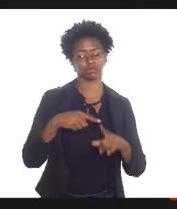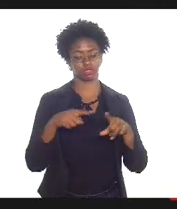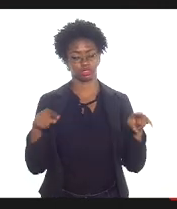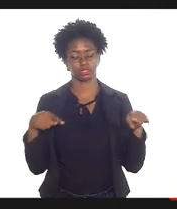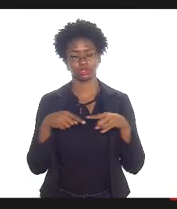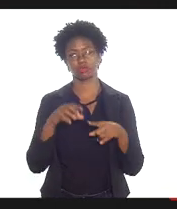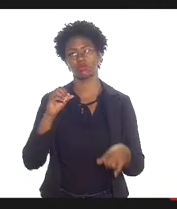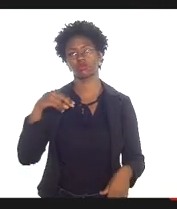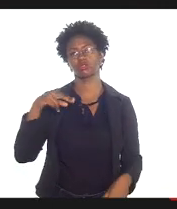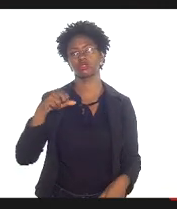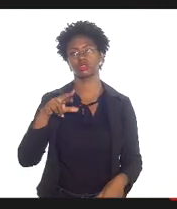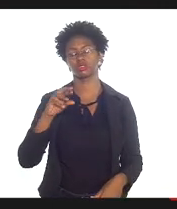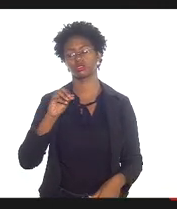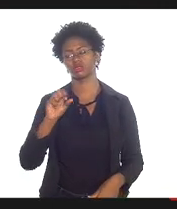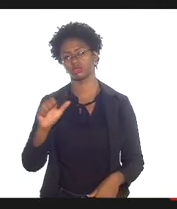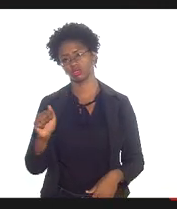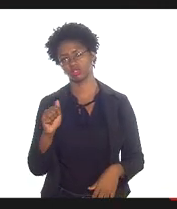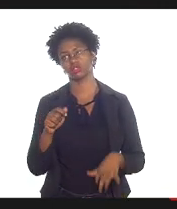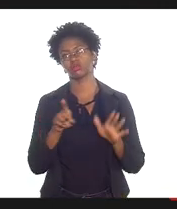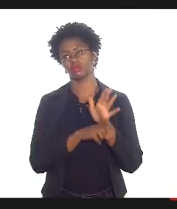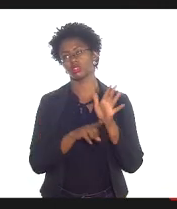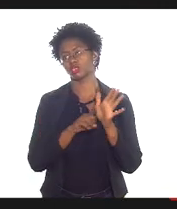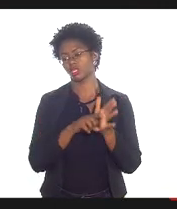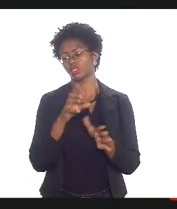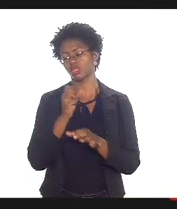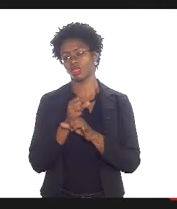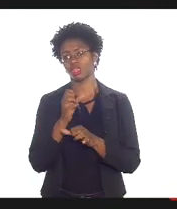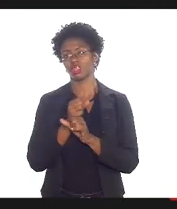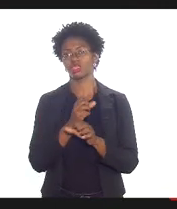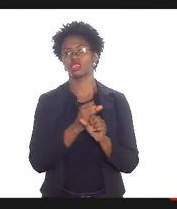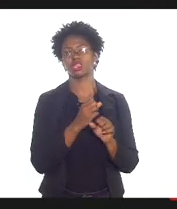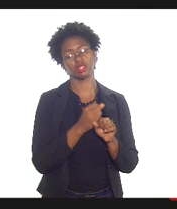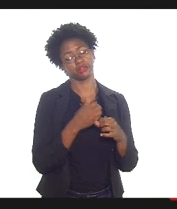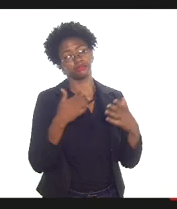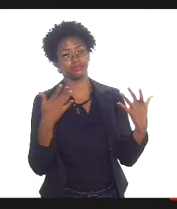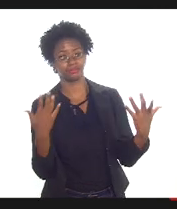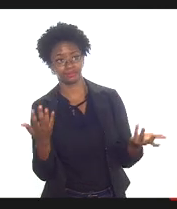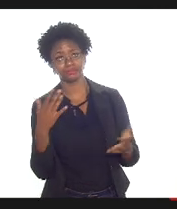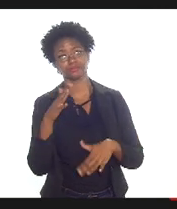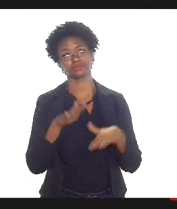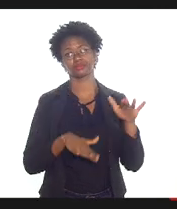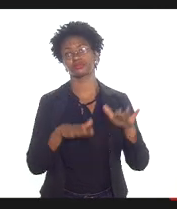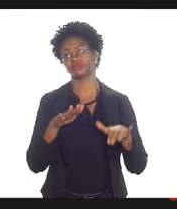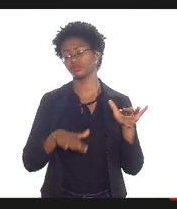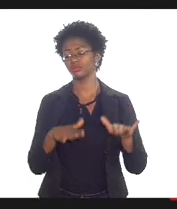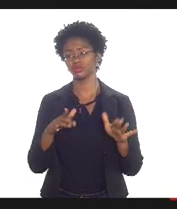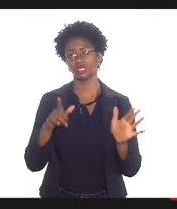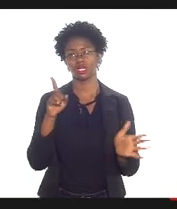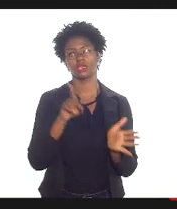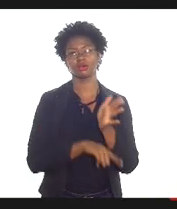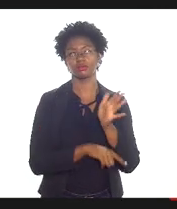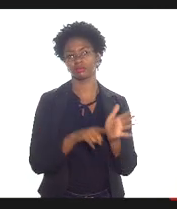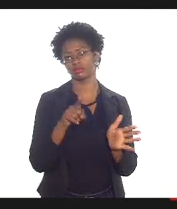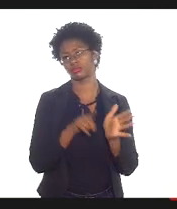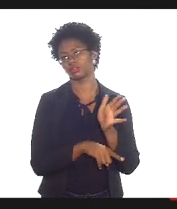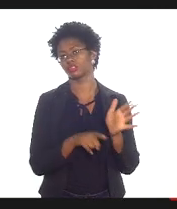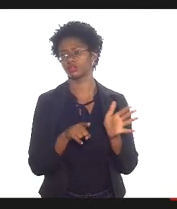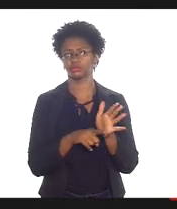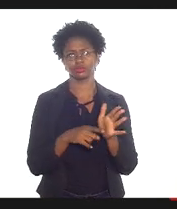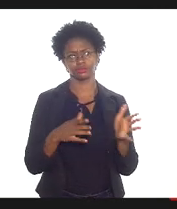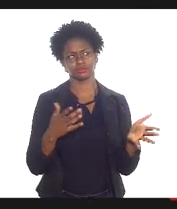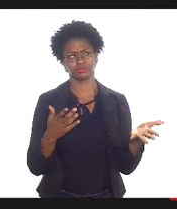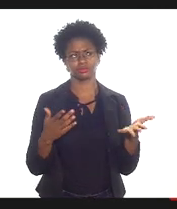Portanto, abater da base de cálculo, muito provavelmente, seria um abatimento,